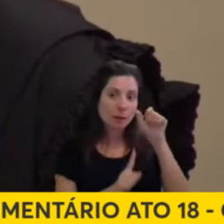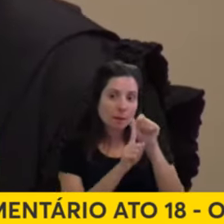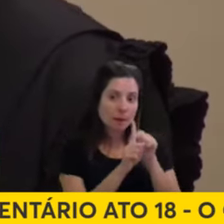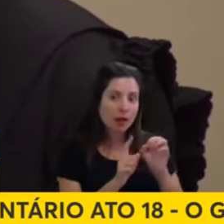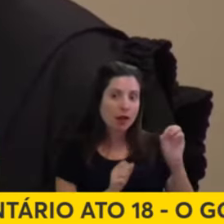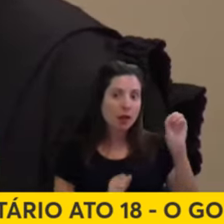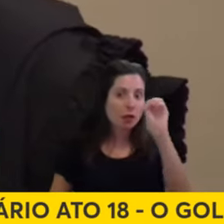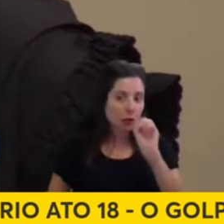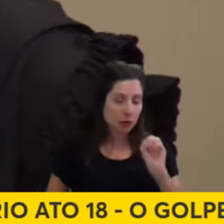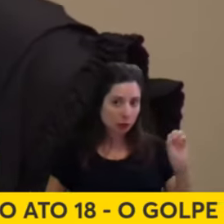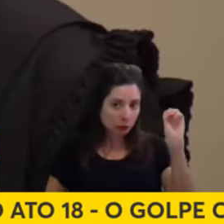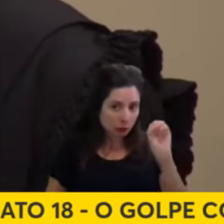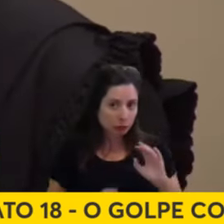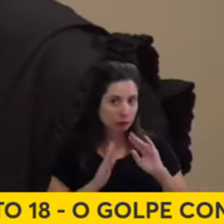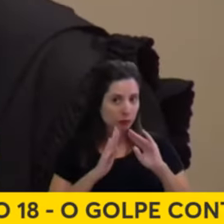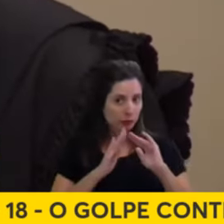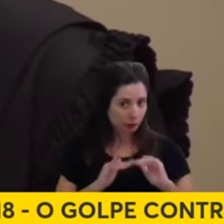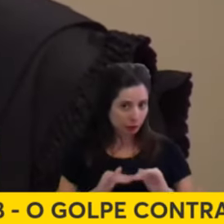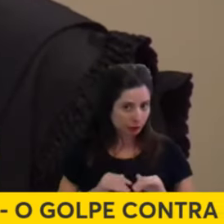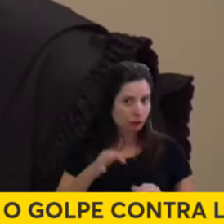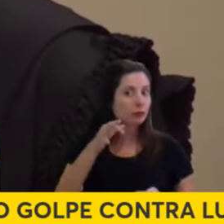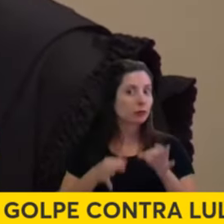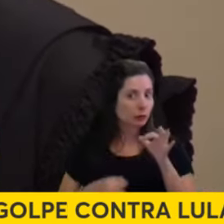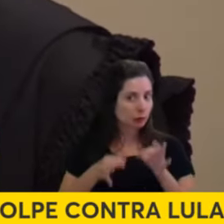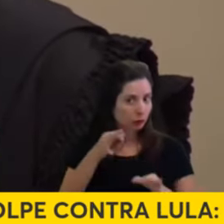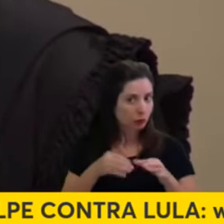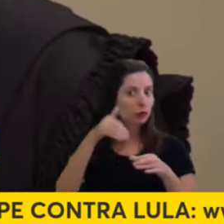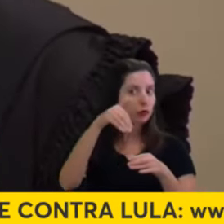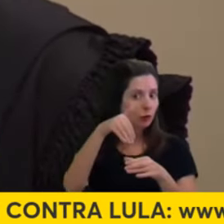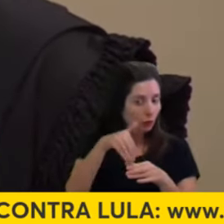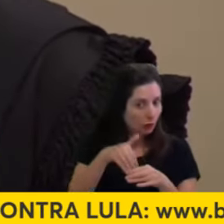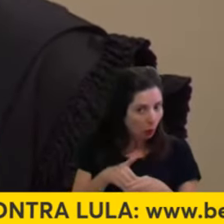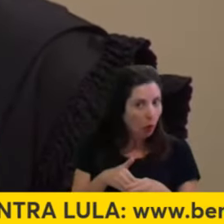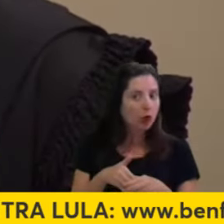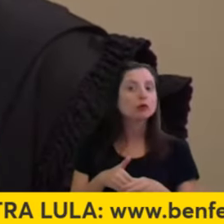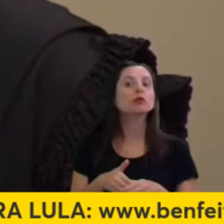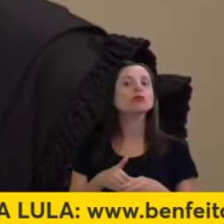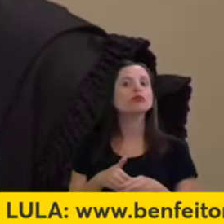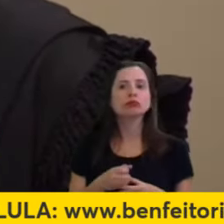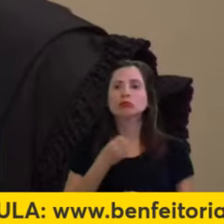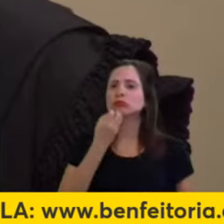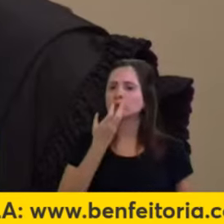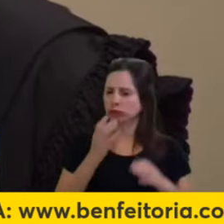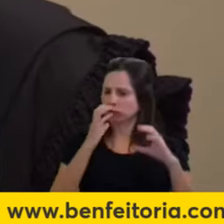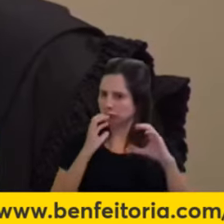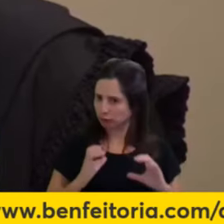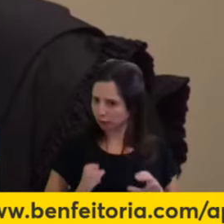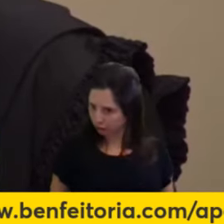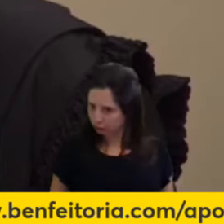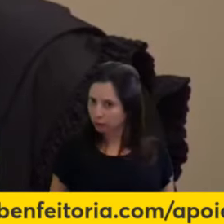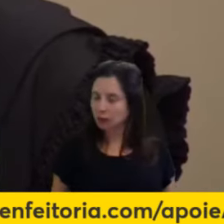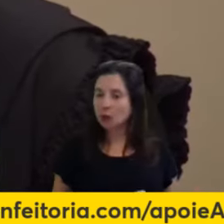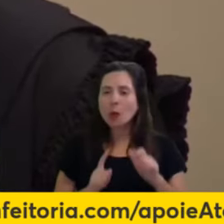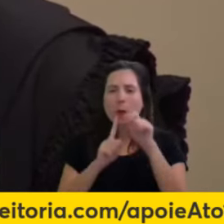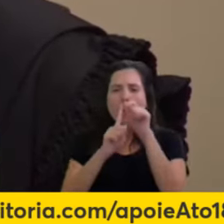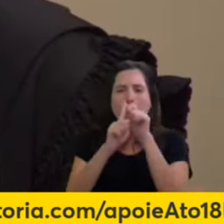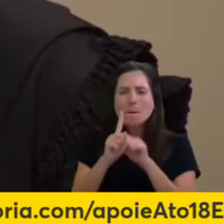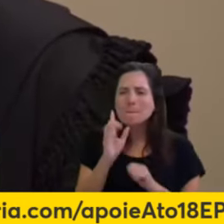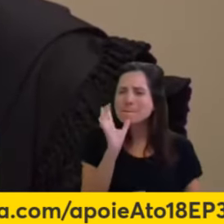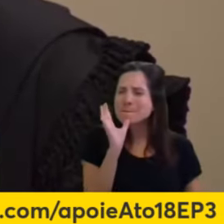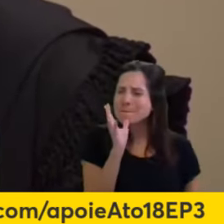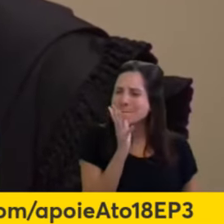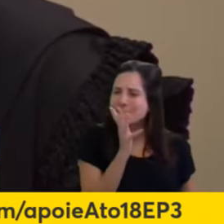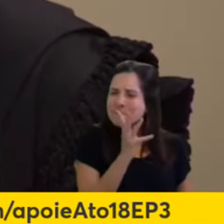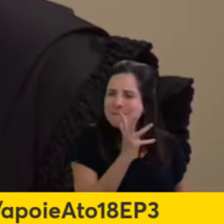expedidos por essa justiça eleitoral violando assim os princípios de cooperação lealdade e boa fé processuais com mais de um mês de atraso e a